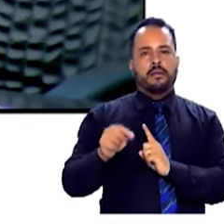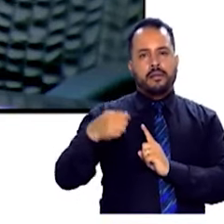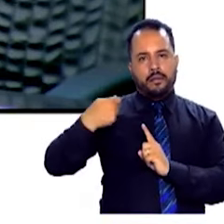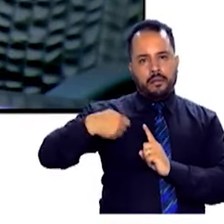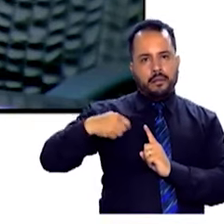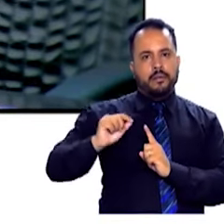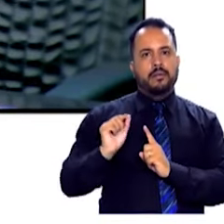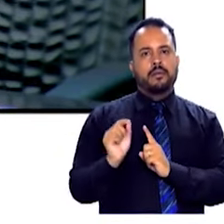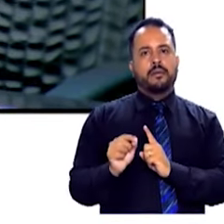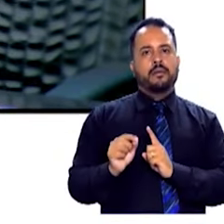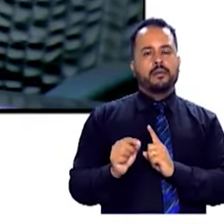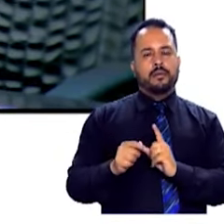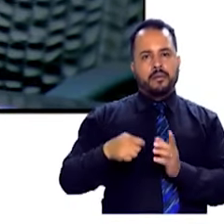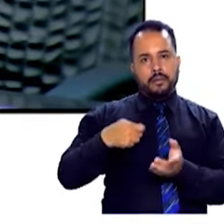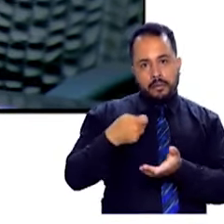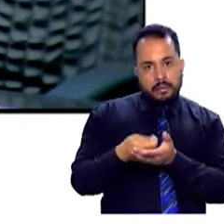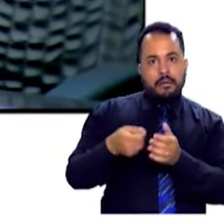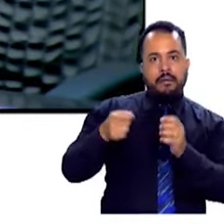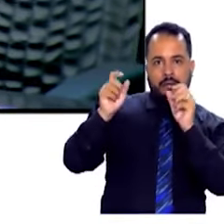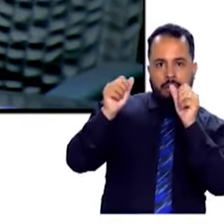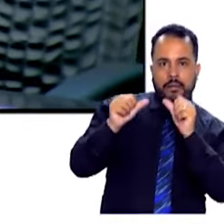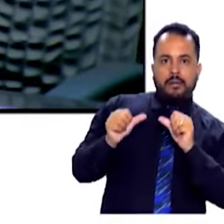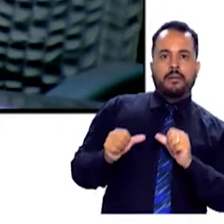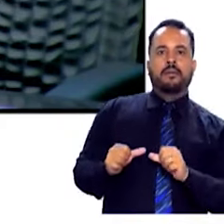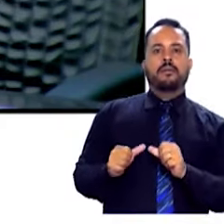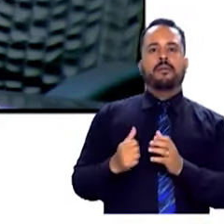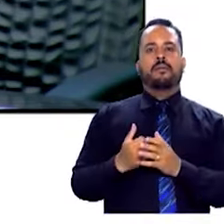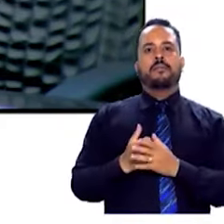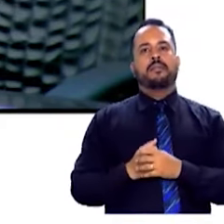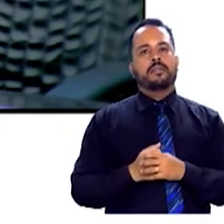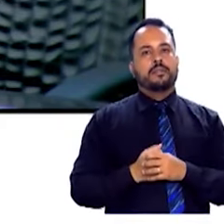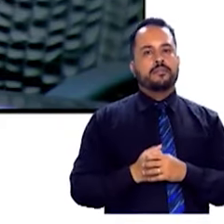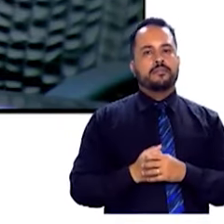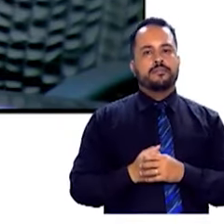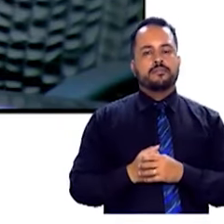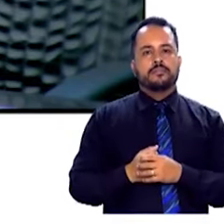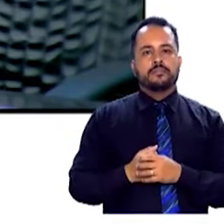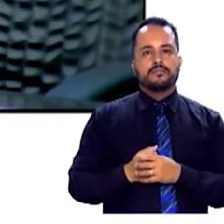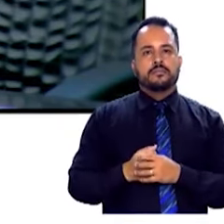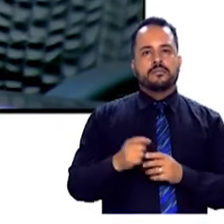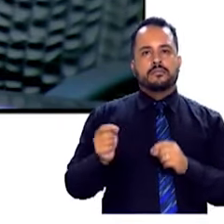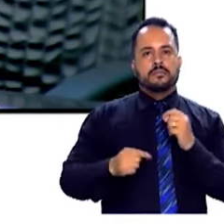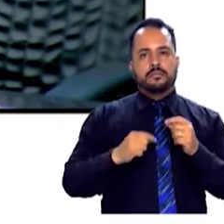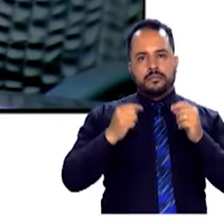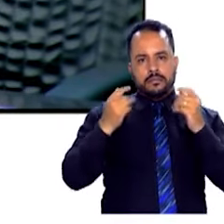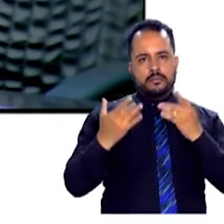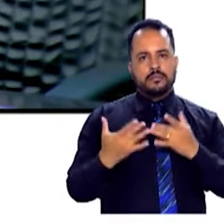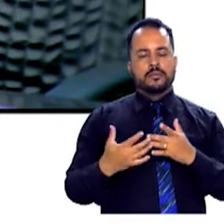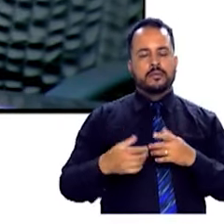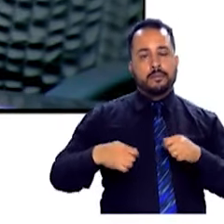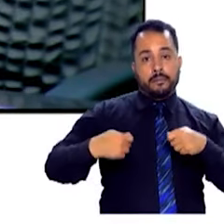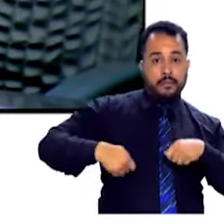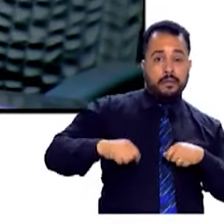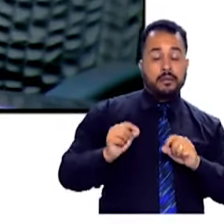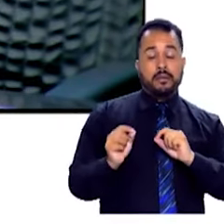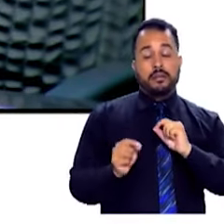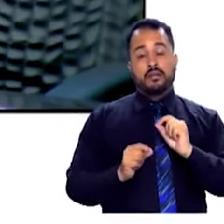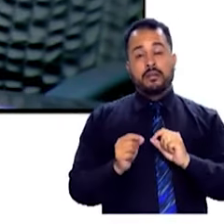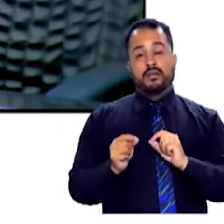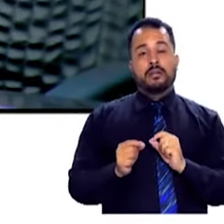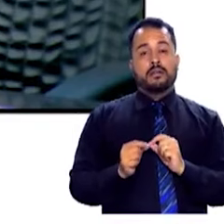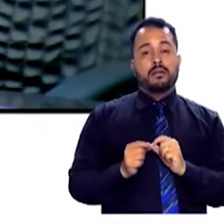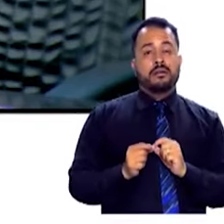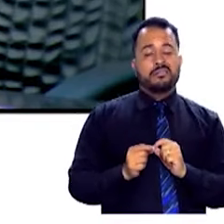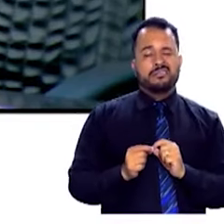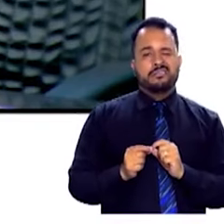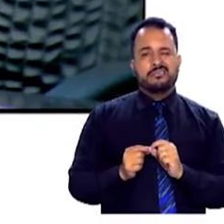de motivação analítica para esse tipo de juízo porque se fosse necessário uma justificação extensa sobre